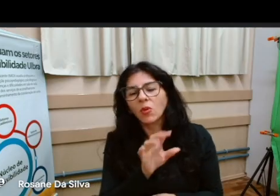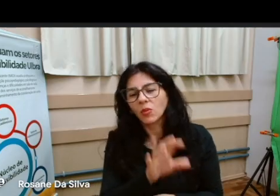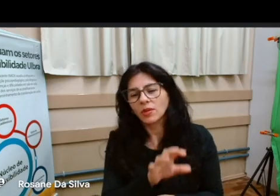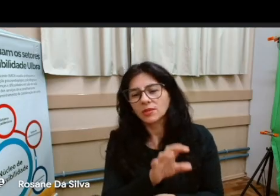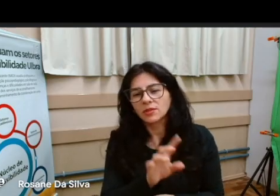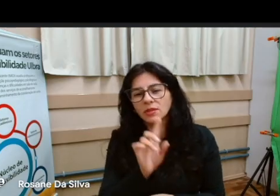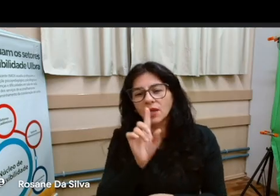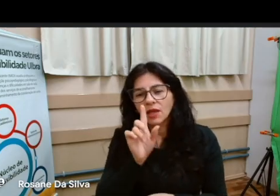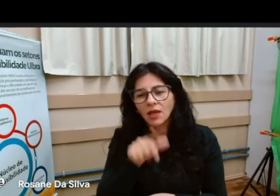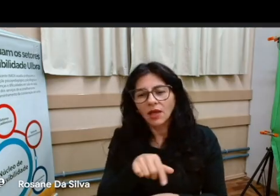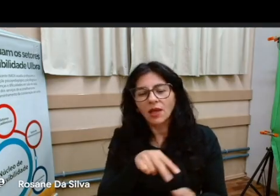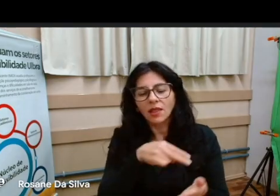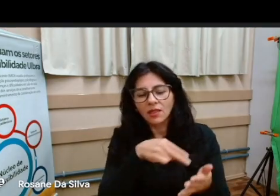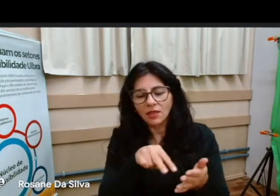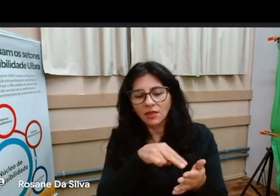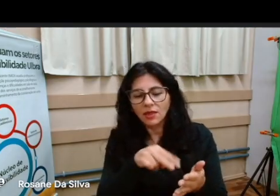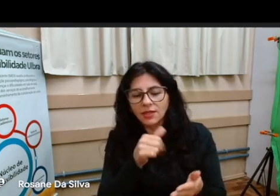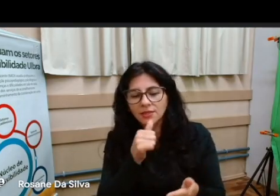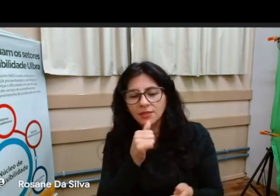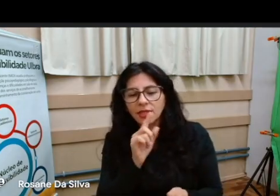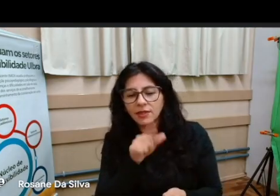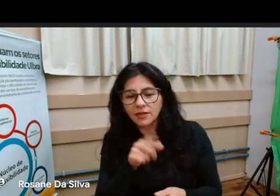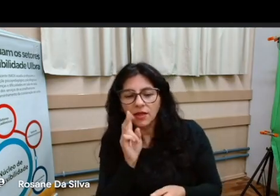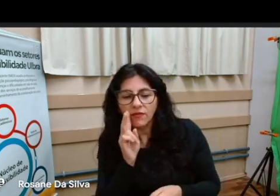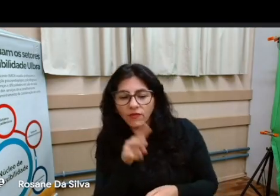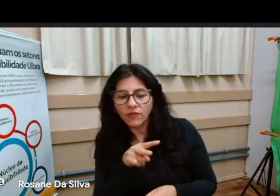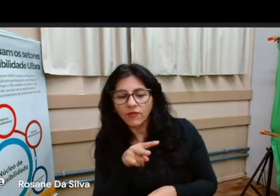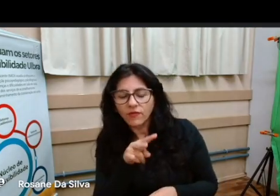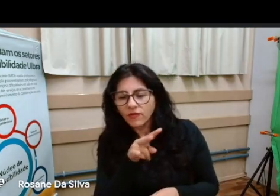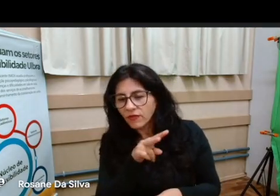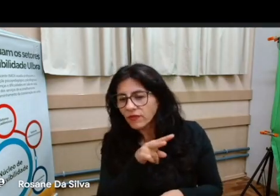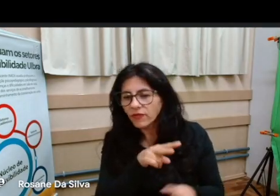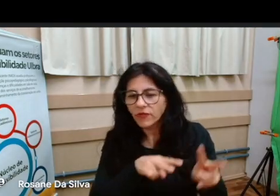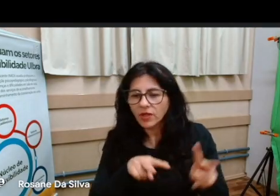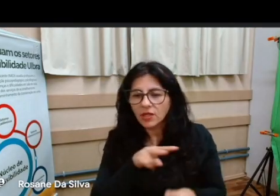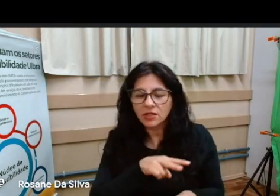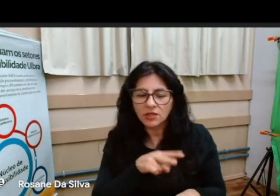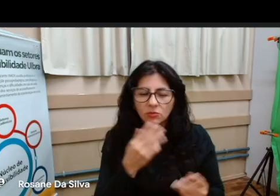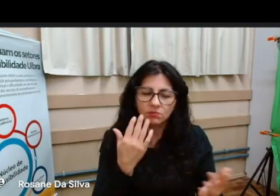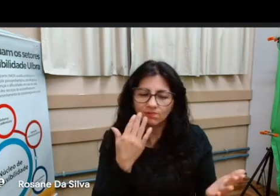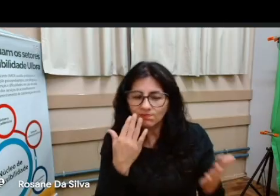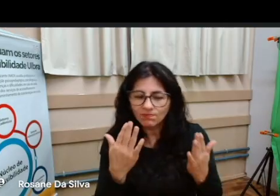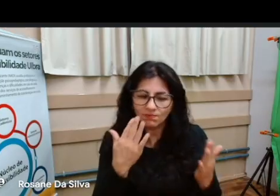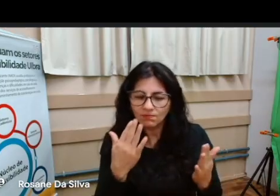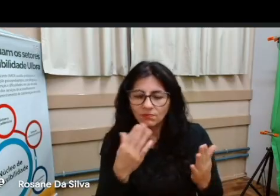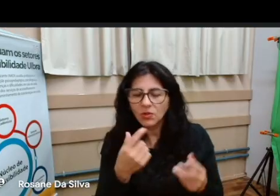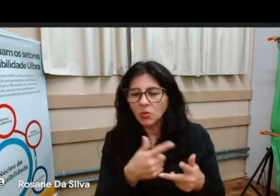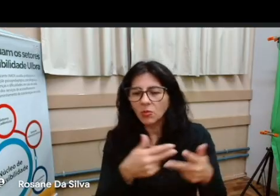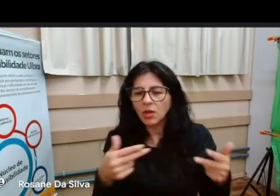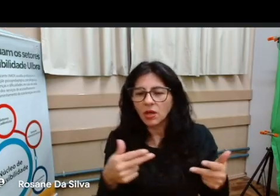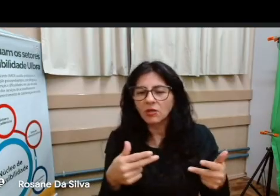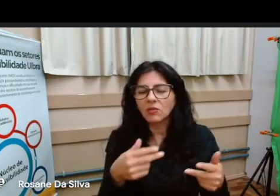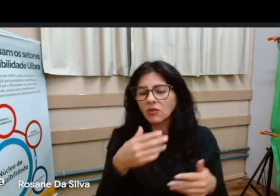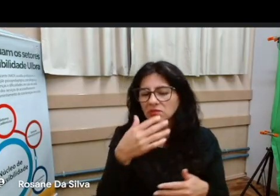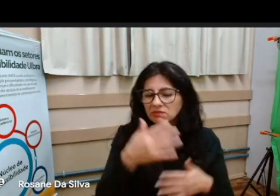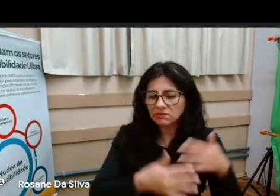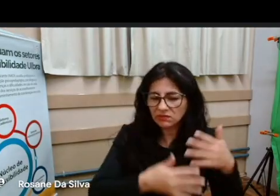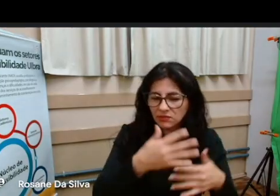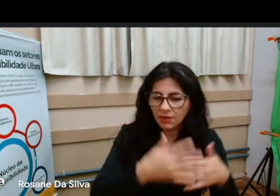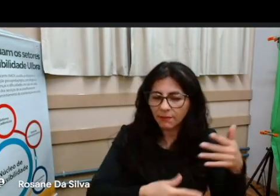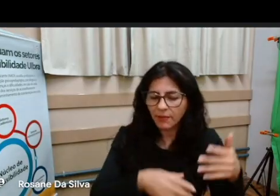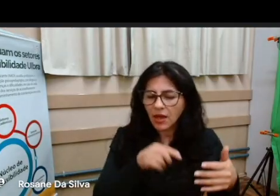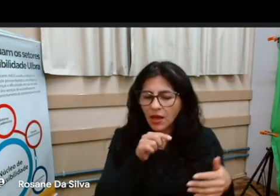isso assim ainda é um embate a dança ainda é vista né com bastante desconfiança uma coisa que tá